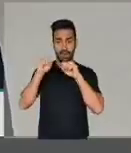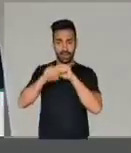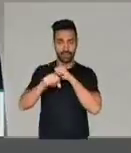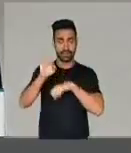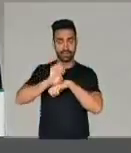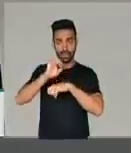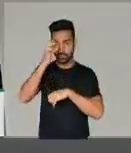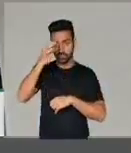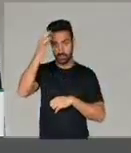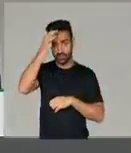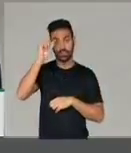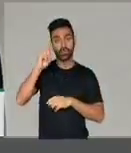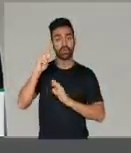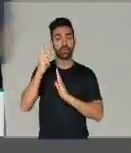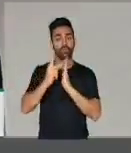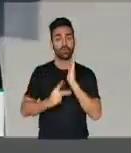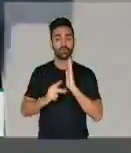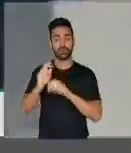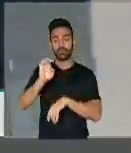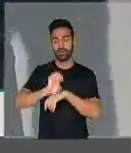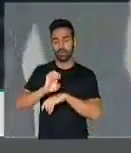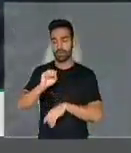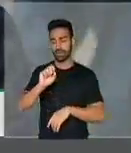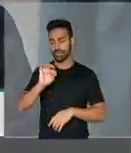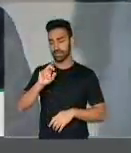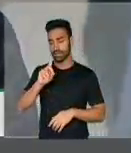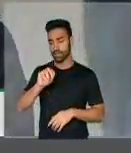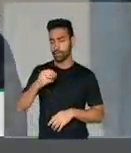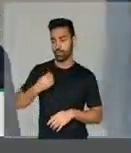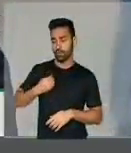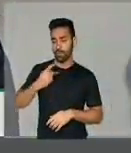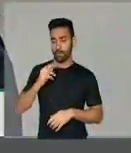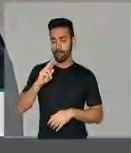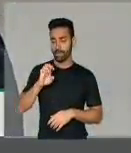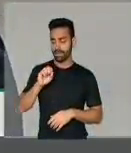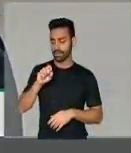Estado do Espírito Santo, o programa Estado Presente do governador